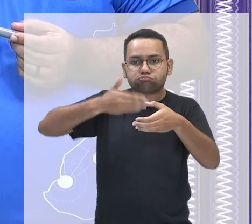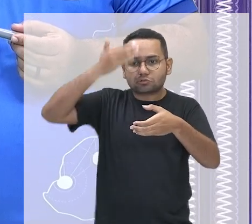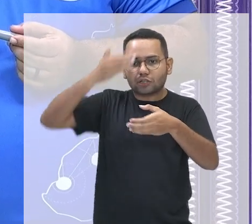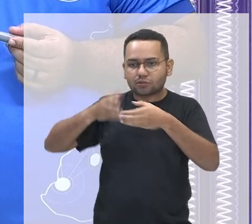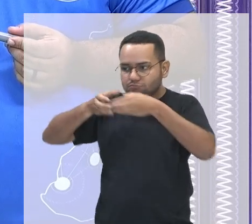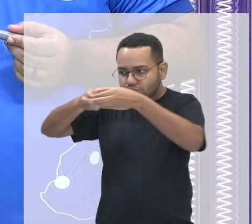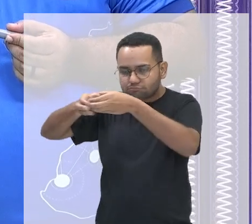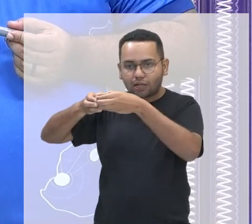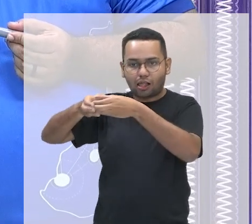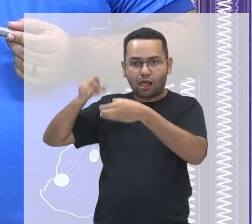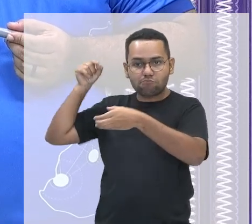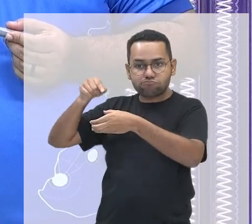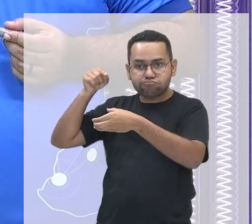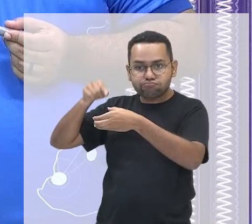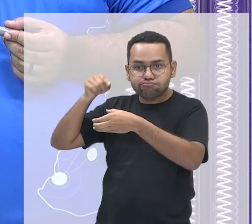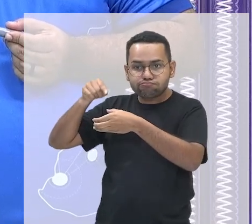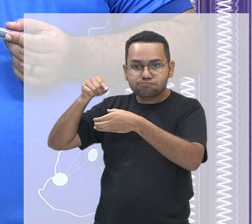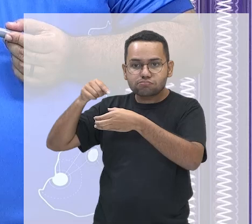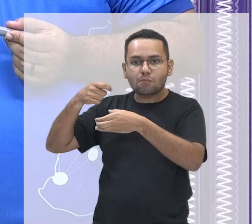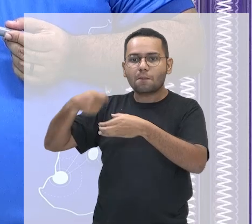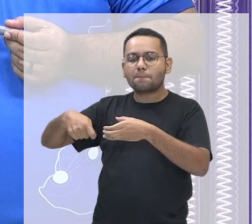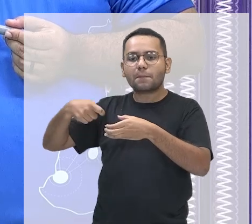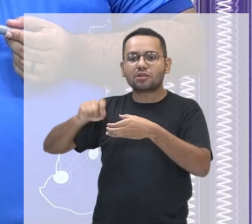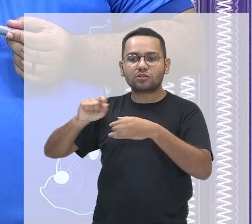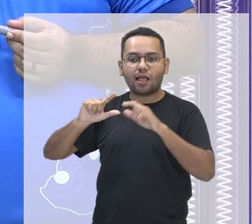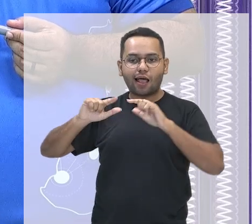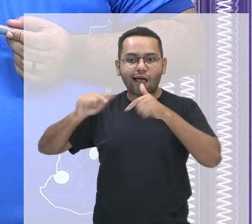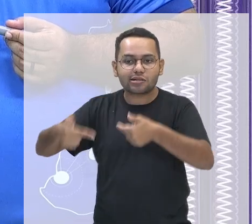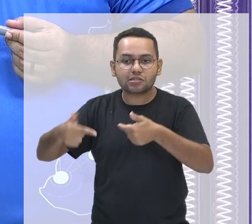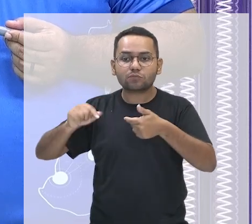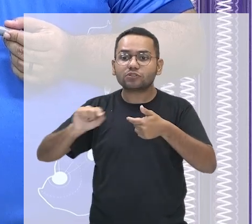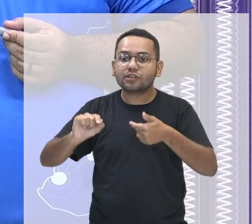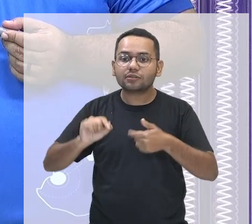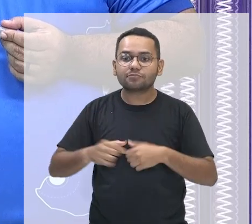menos no islamismo, tem que praticar a